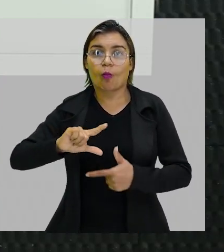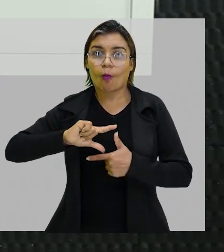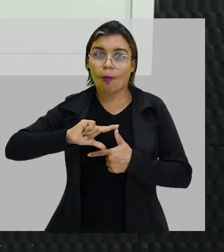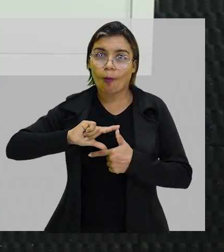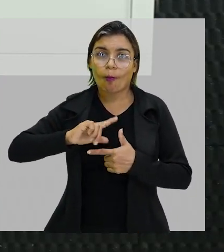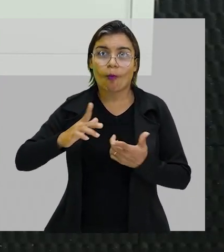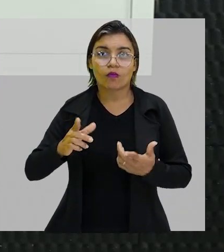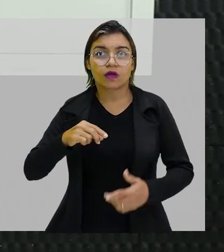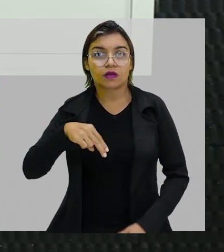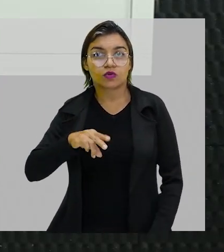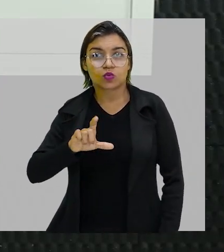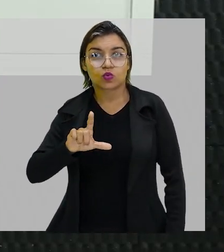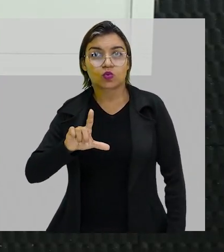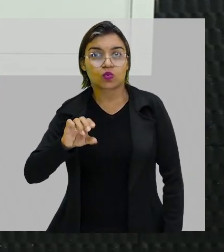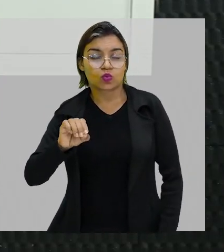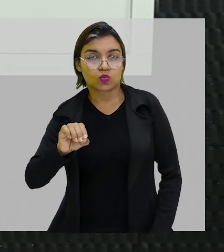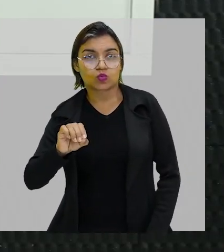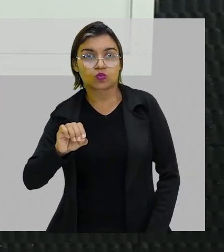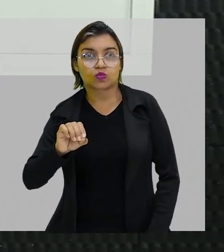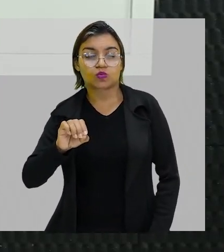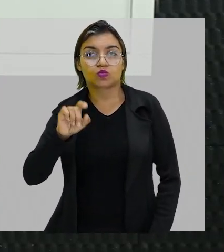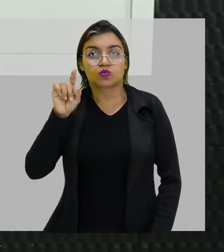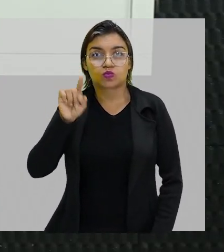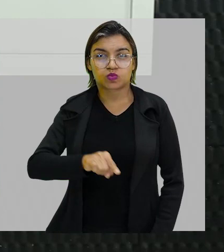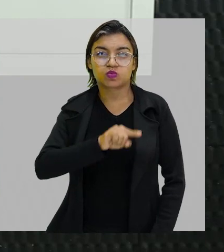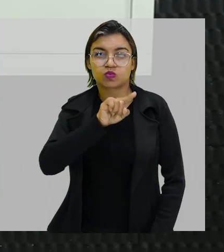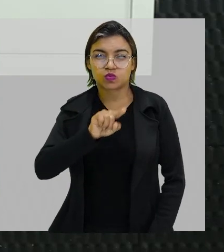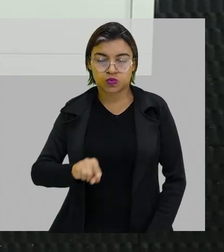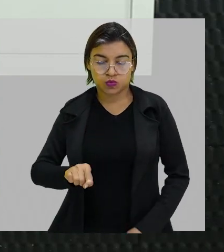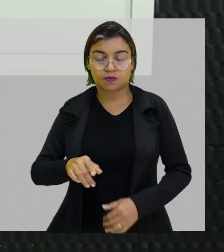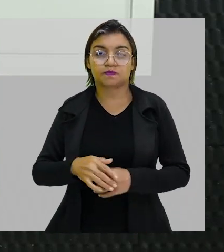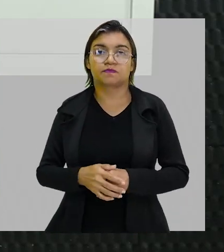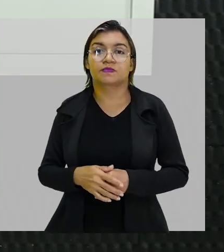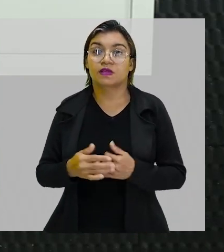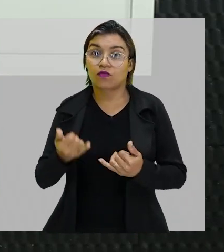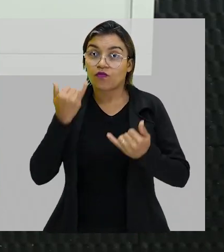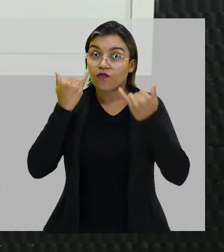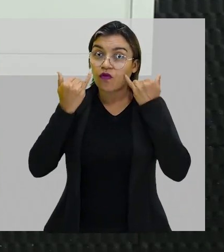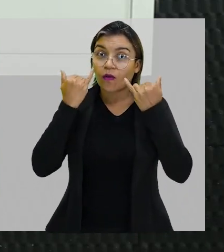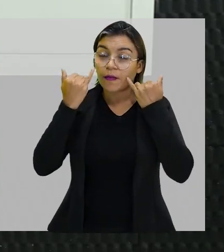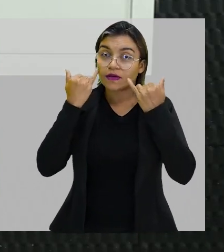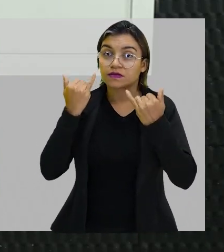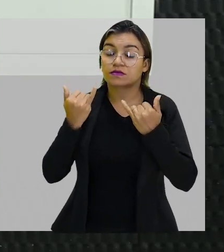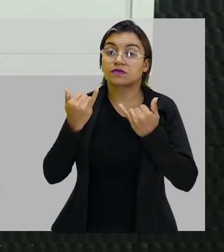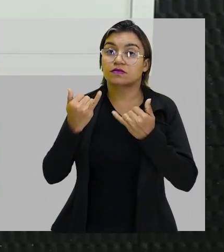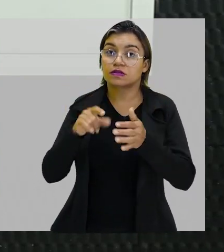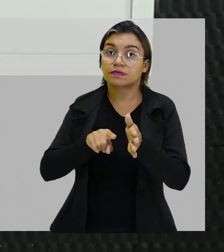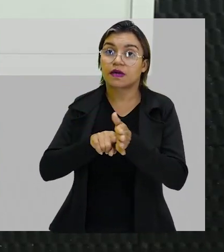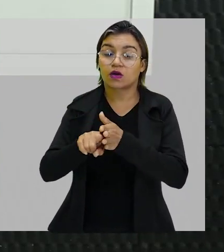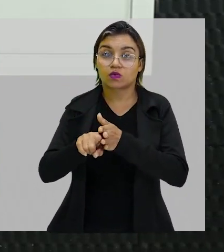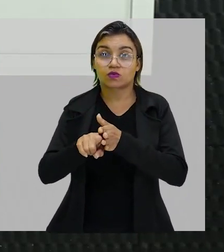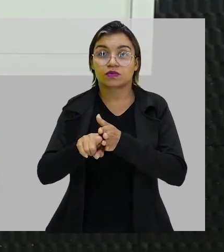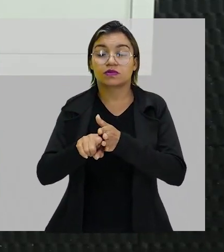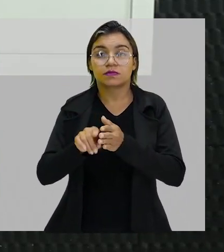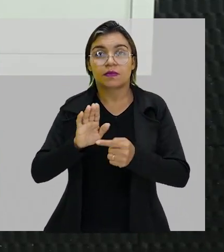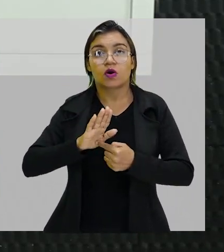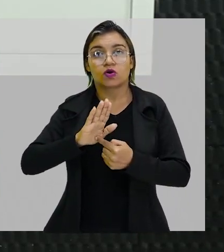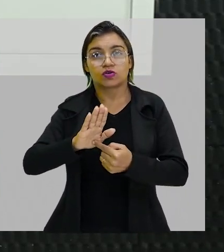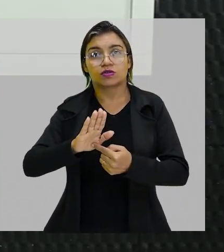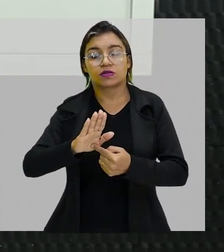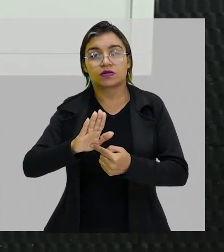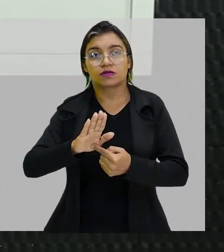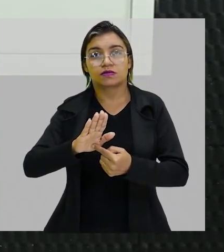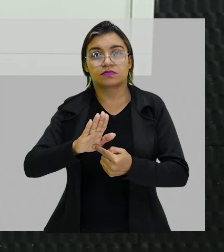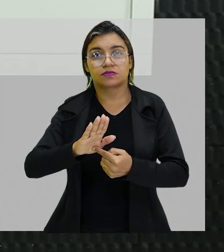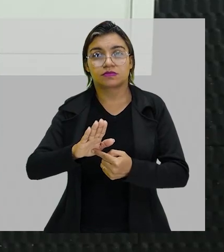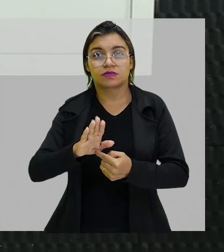aí provamos através das informações que foram dadas na questão que ele é igual a zero, tá ok? Então, a questão